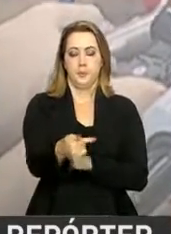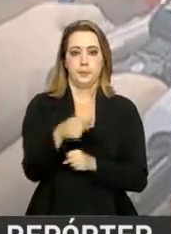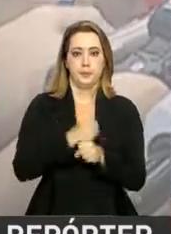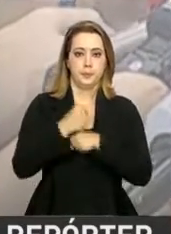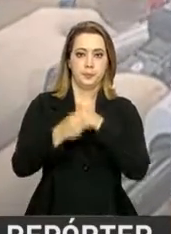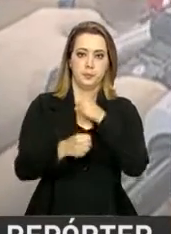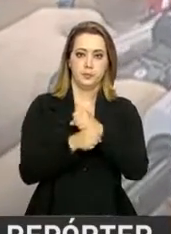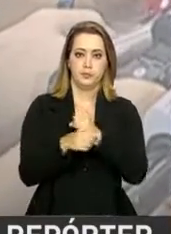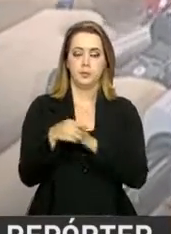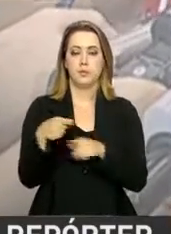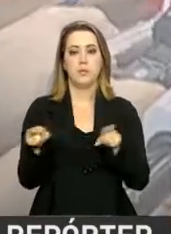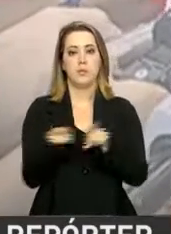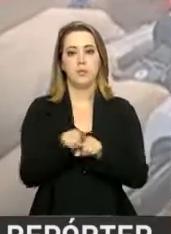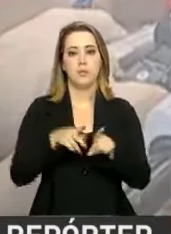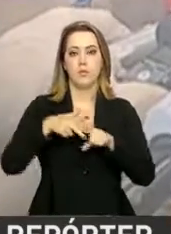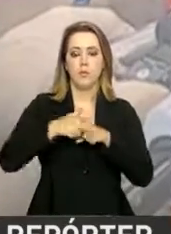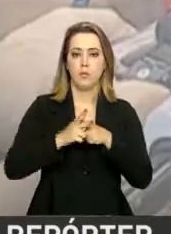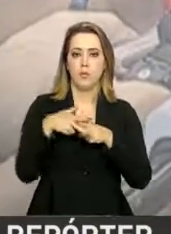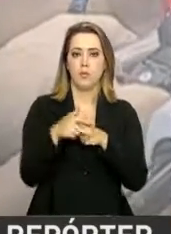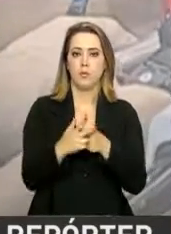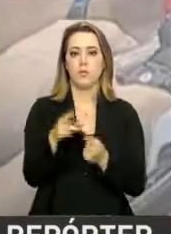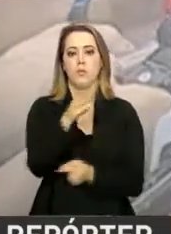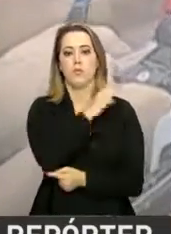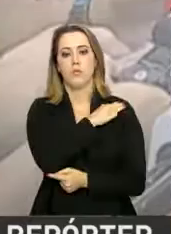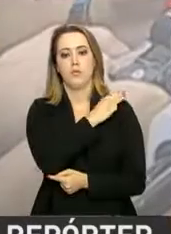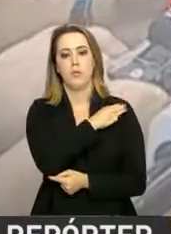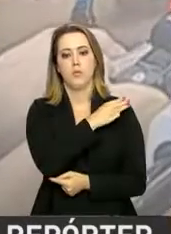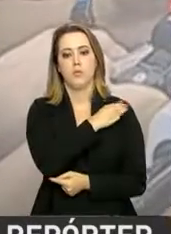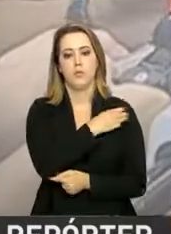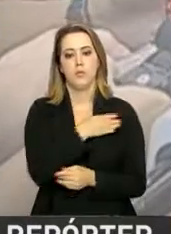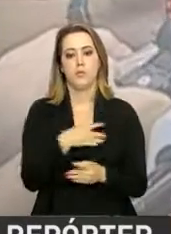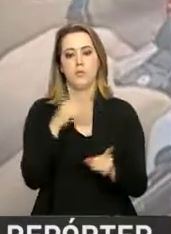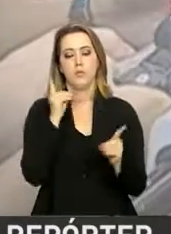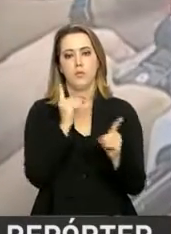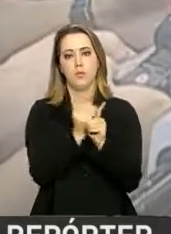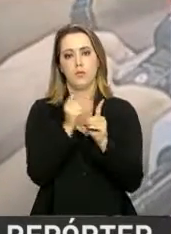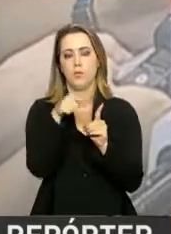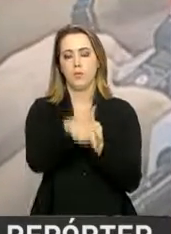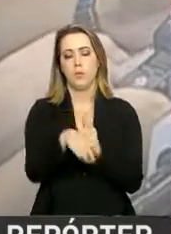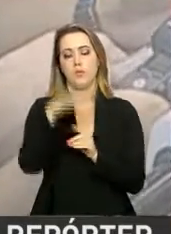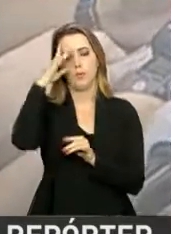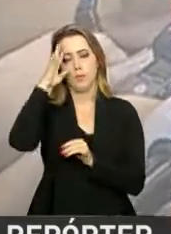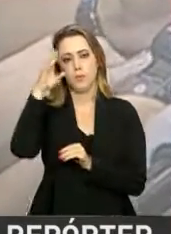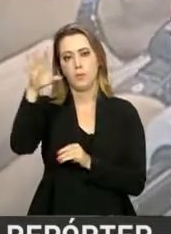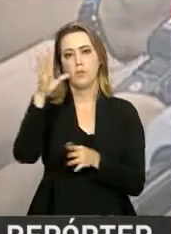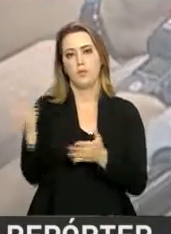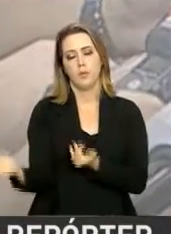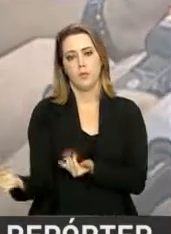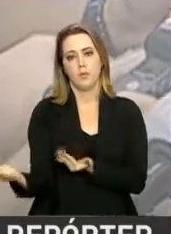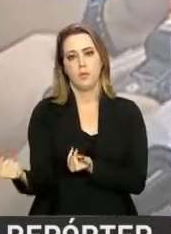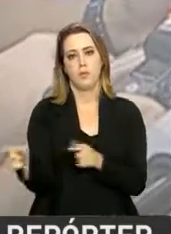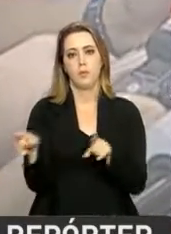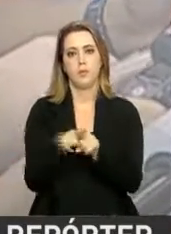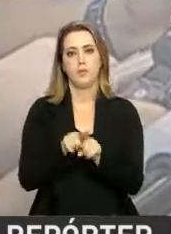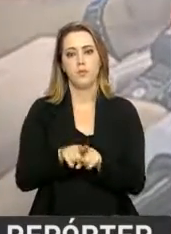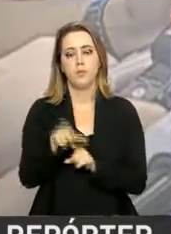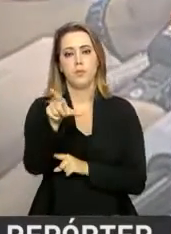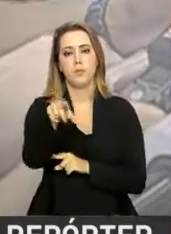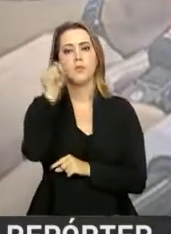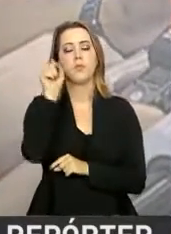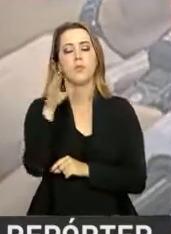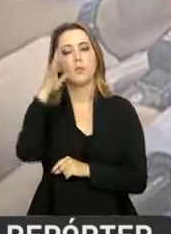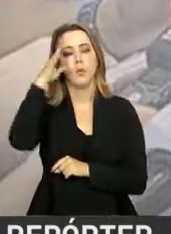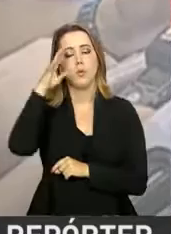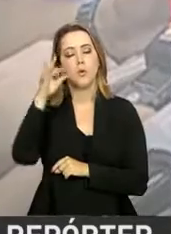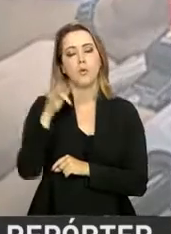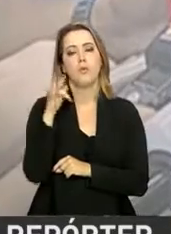ea reforma do ensino médio vai ao encontro daquilo que sou um jovem que é decidir o seu futuro e